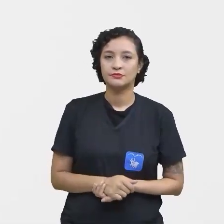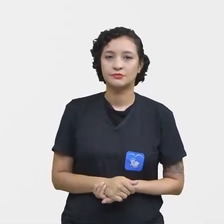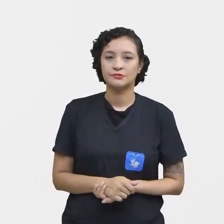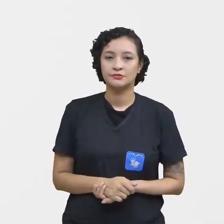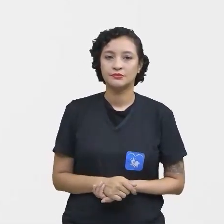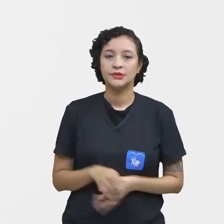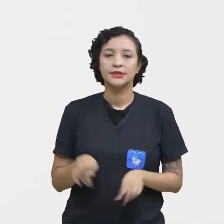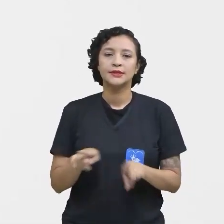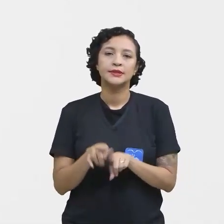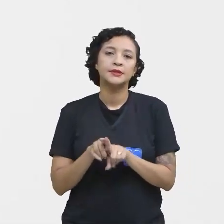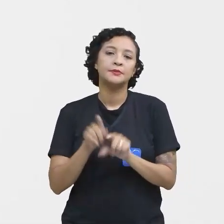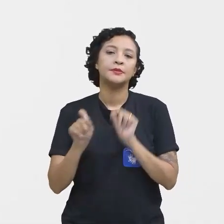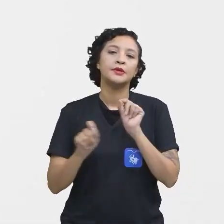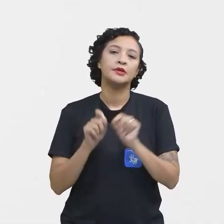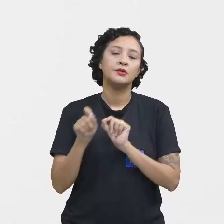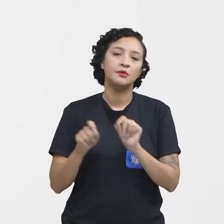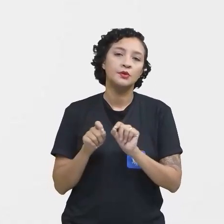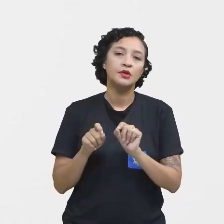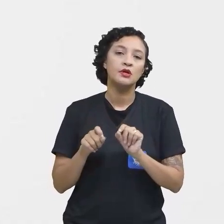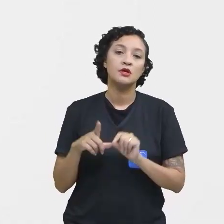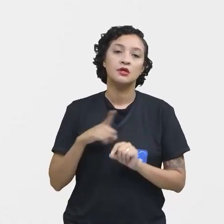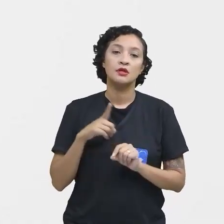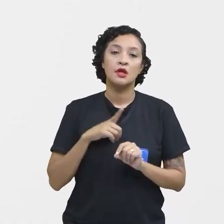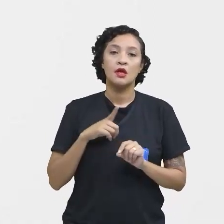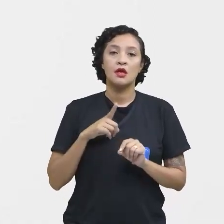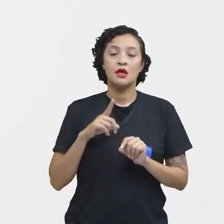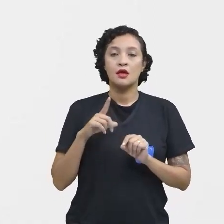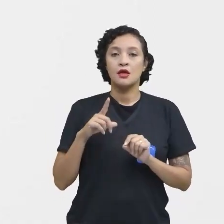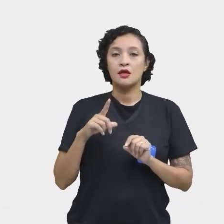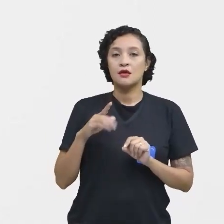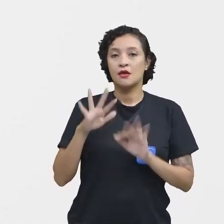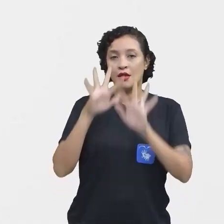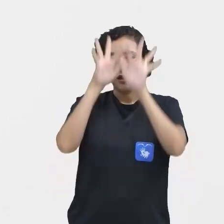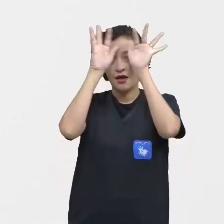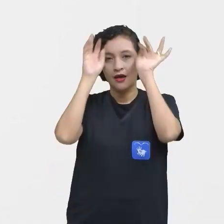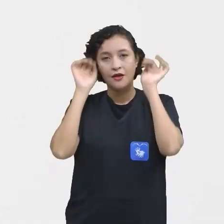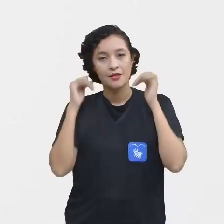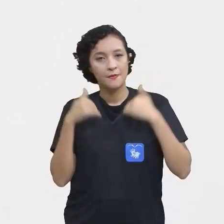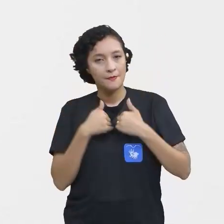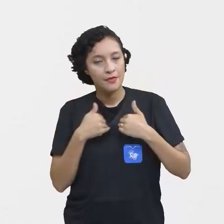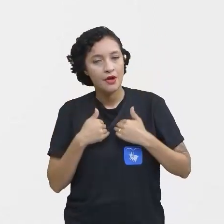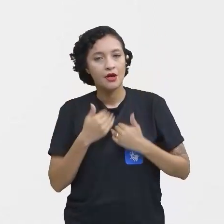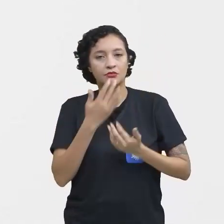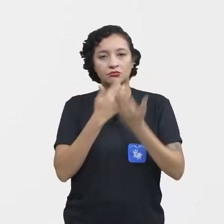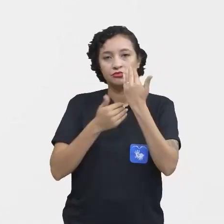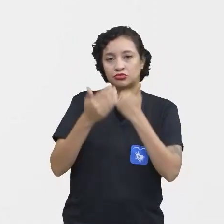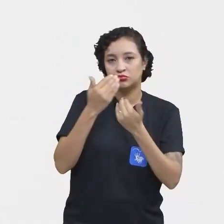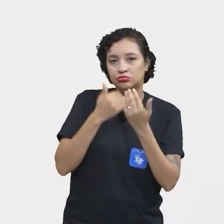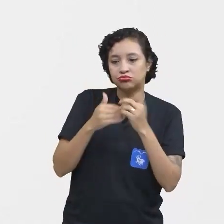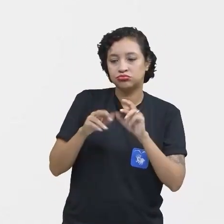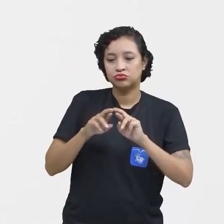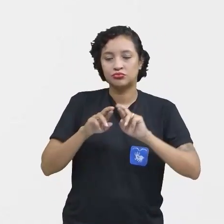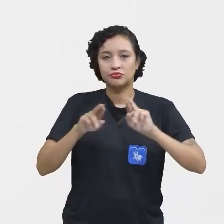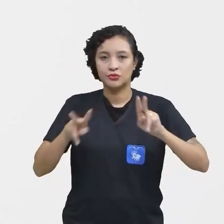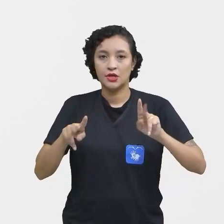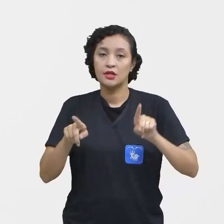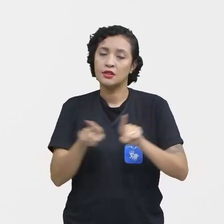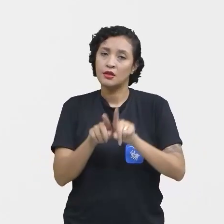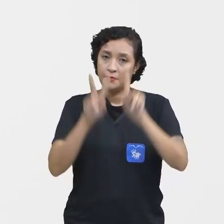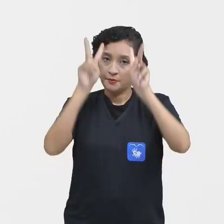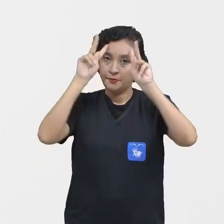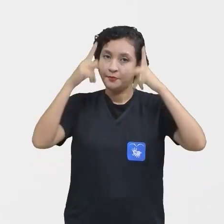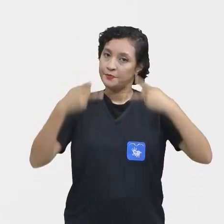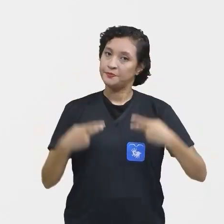Além disso, como nós falamos, existem muitos animais, muitos alimentos diferentes e a relação entre eles, os humanos também,